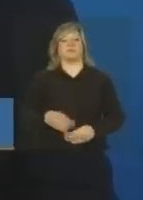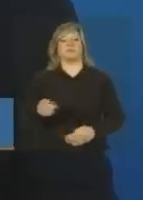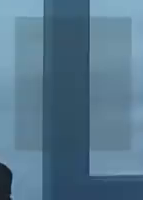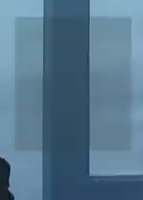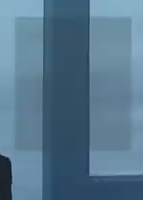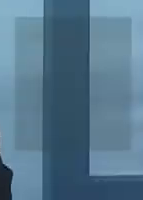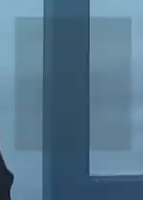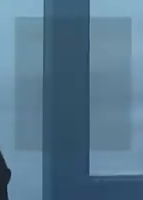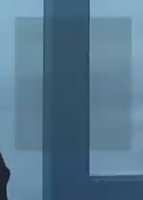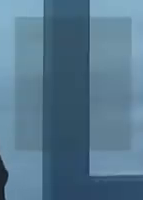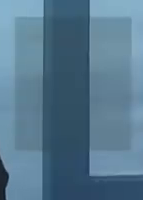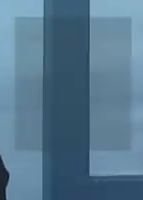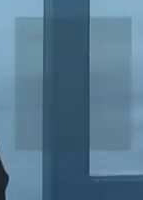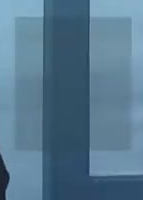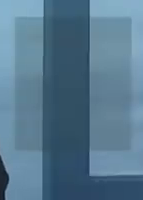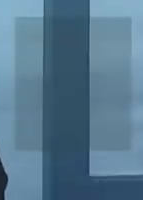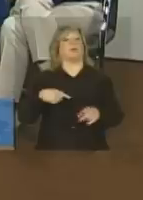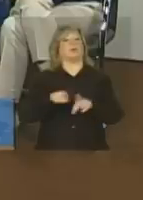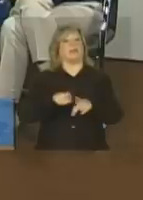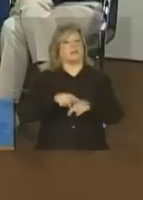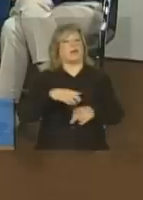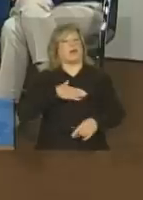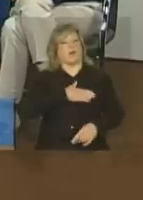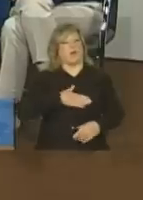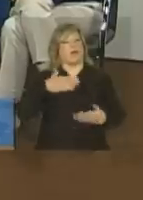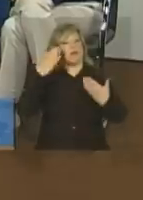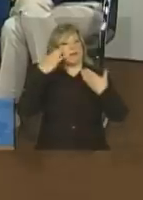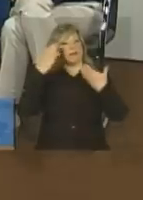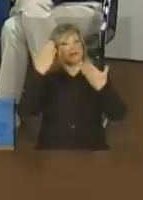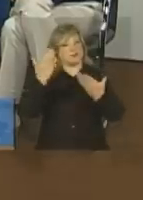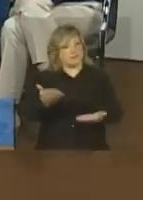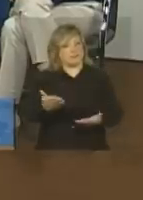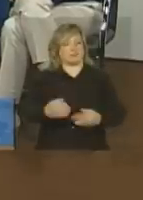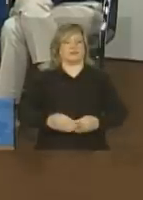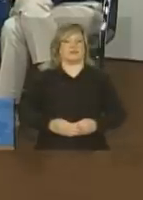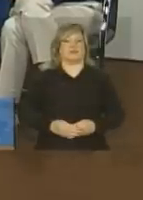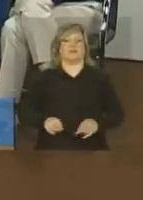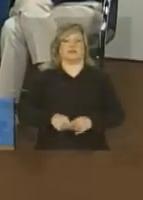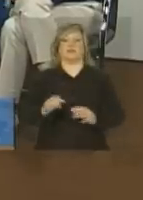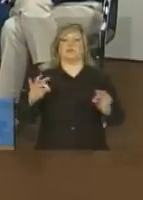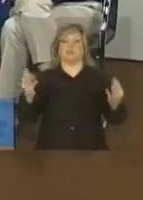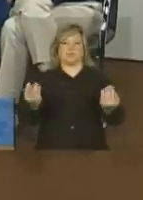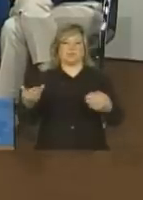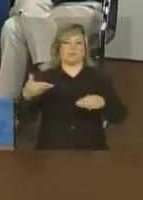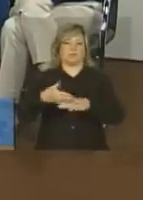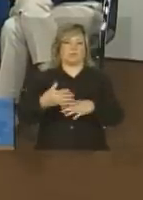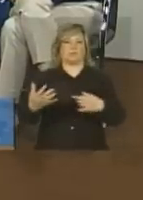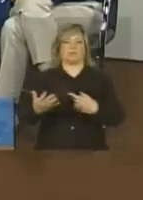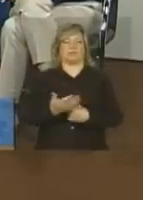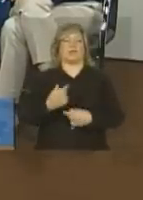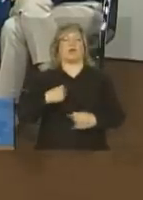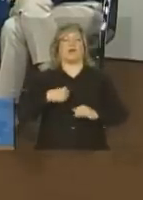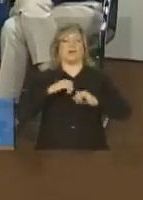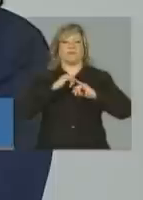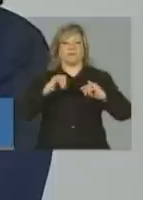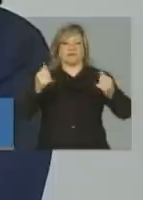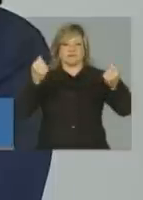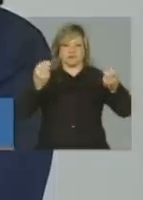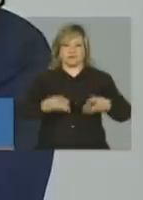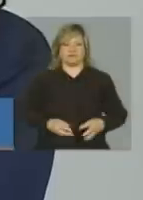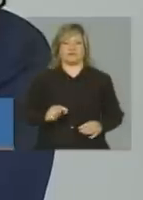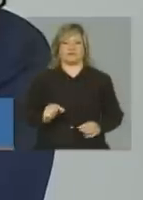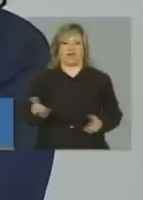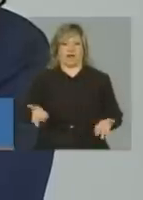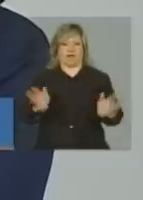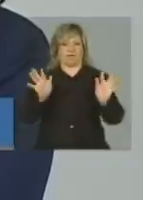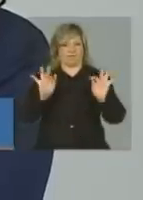Carolina. Bom, eu também gostaria de agradecer a participação de todos. E eu deixaria como falas